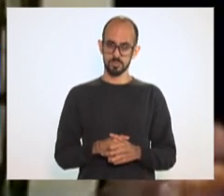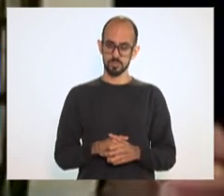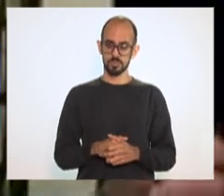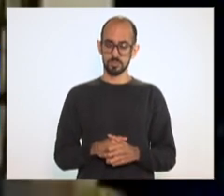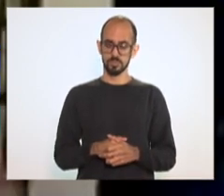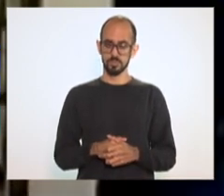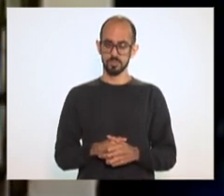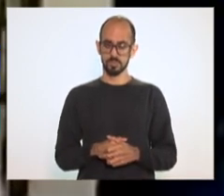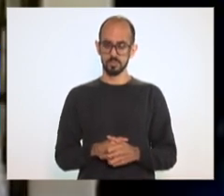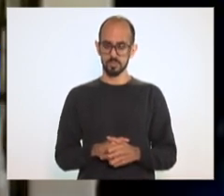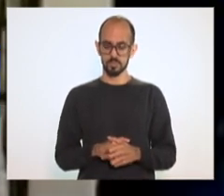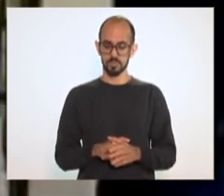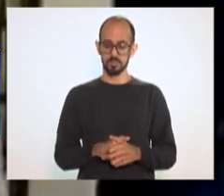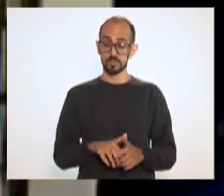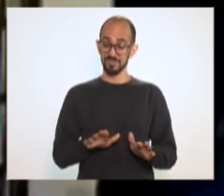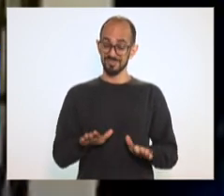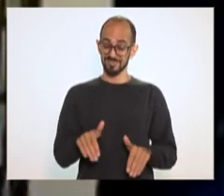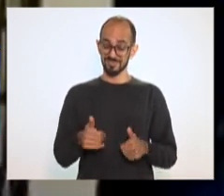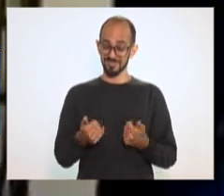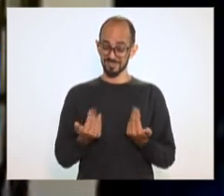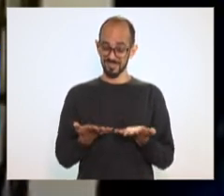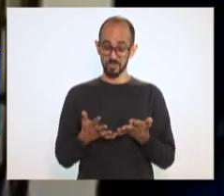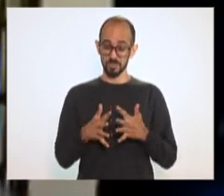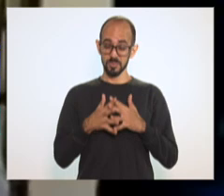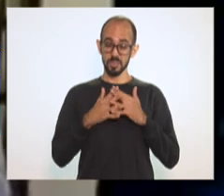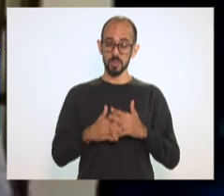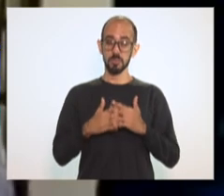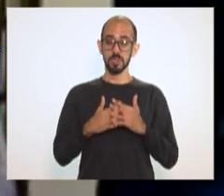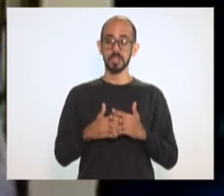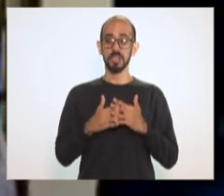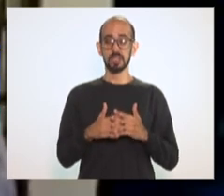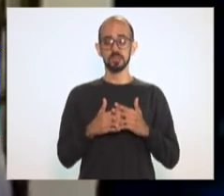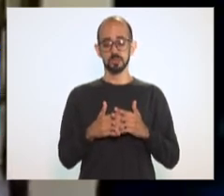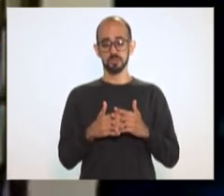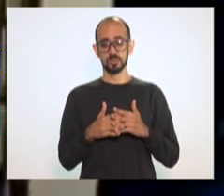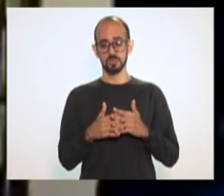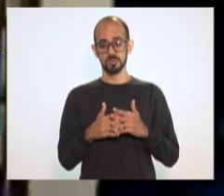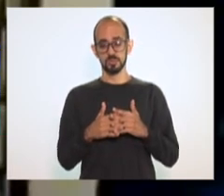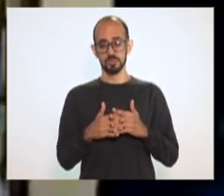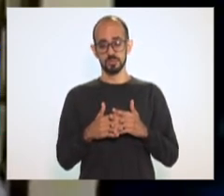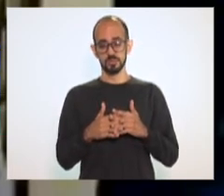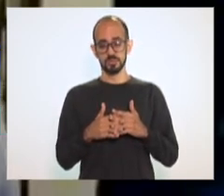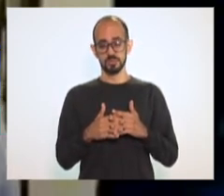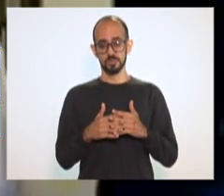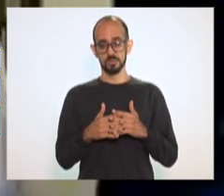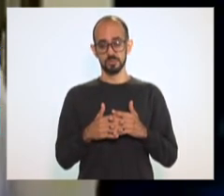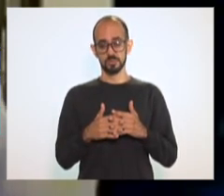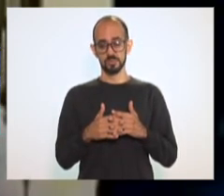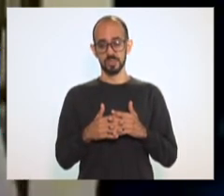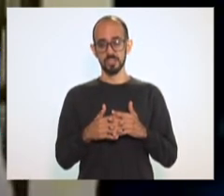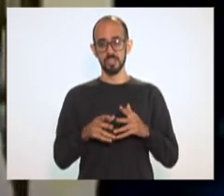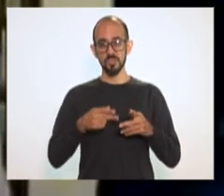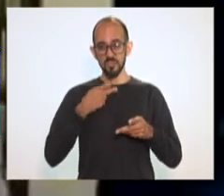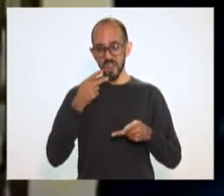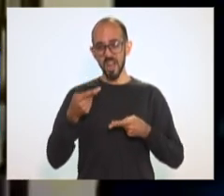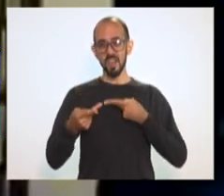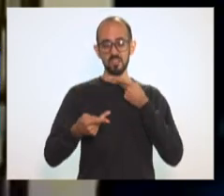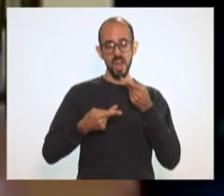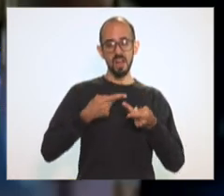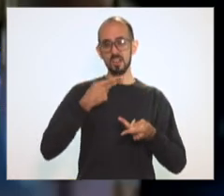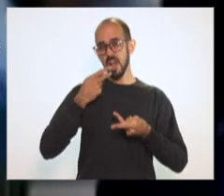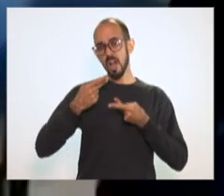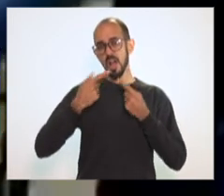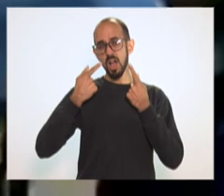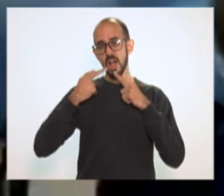então é é um negócio complicadíssimo a gente fala a gente reclama